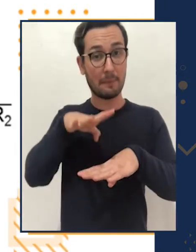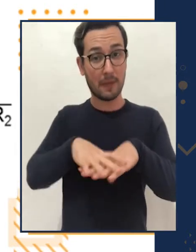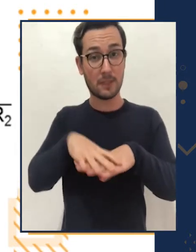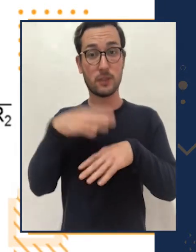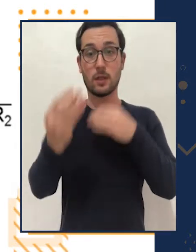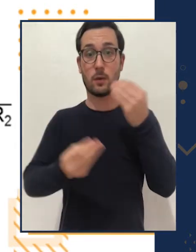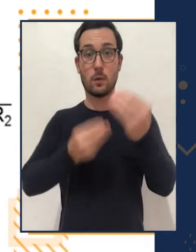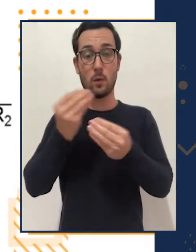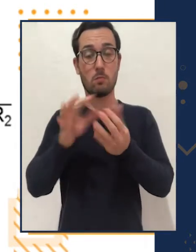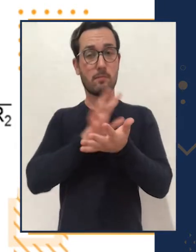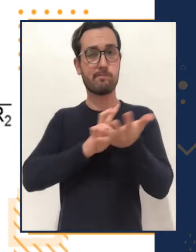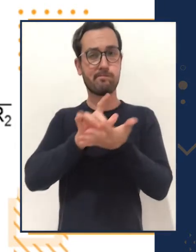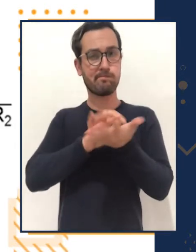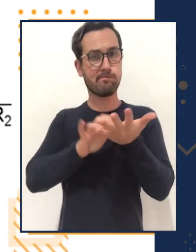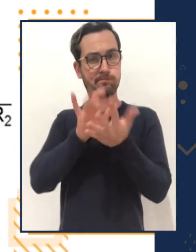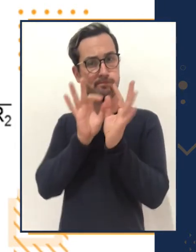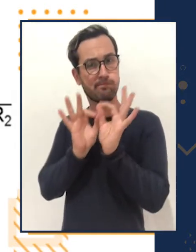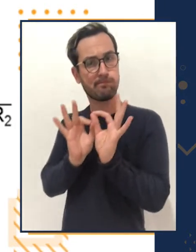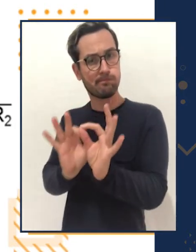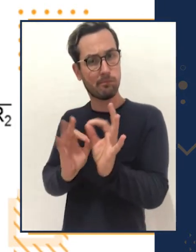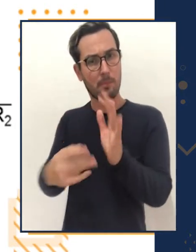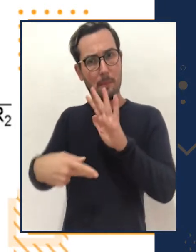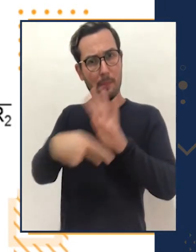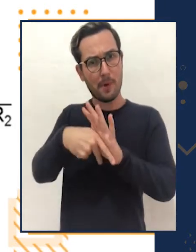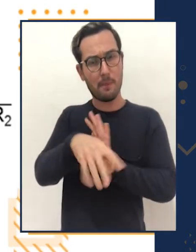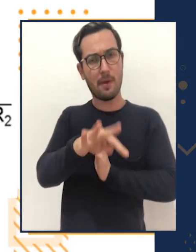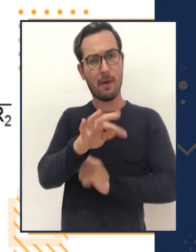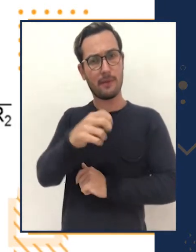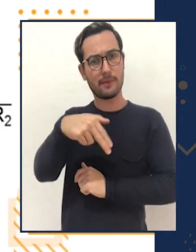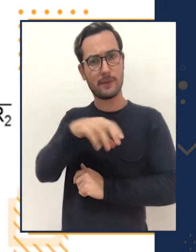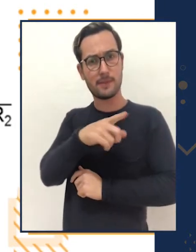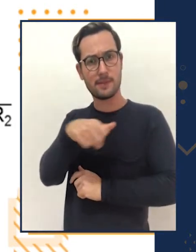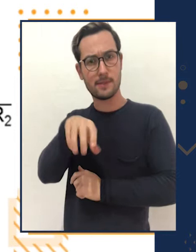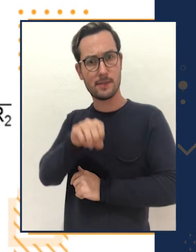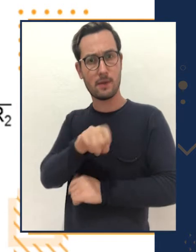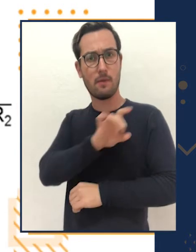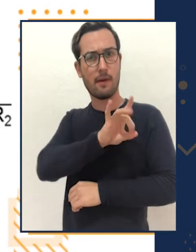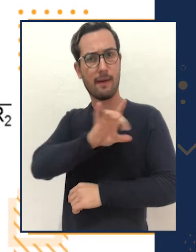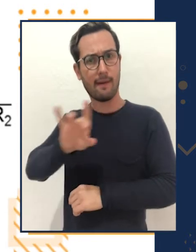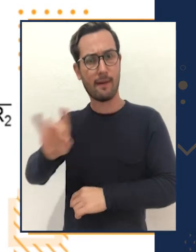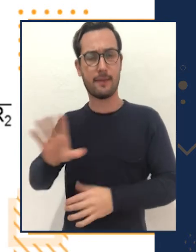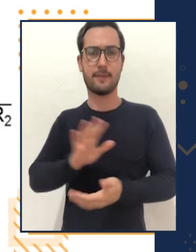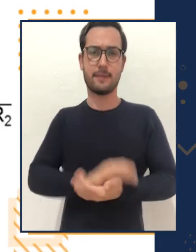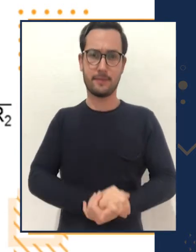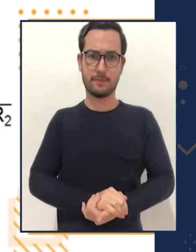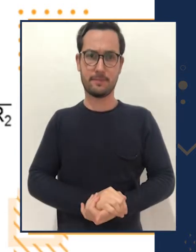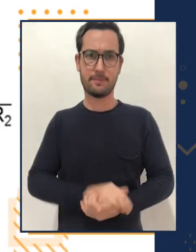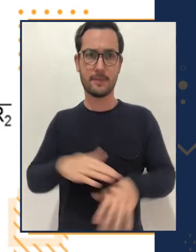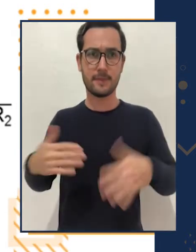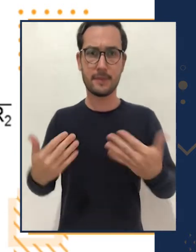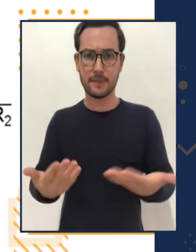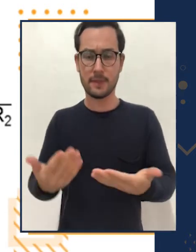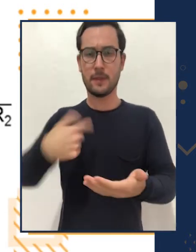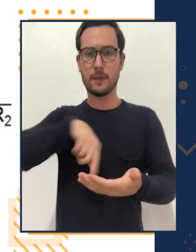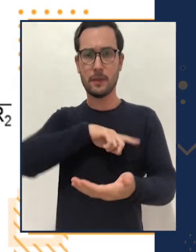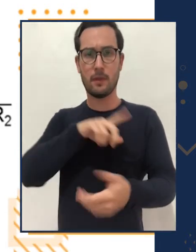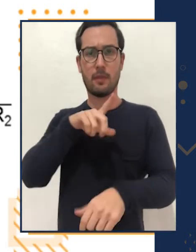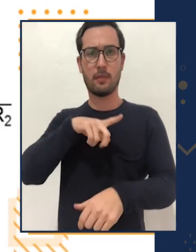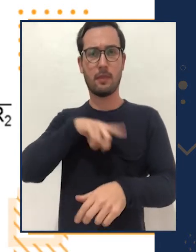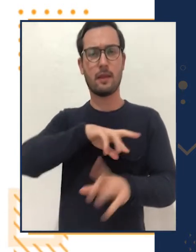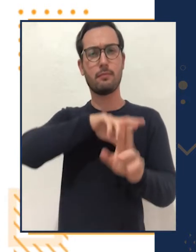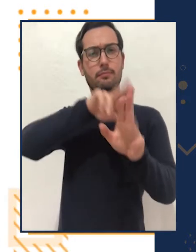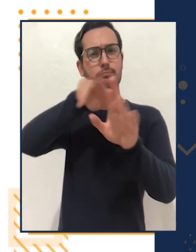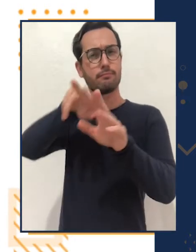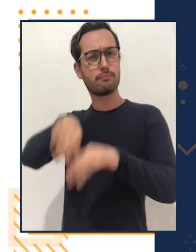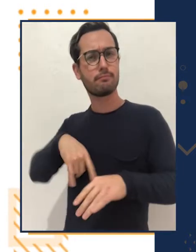duas resistências. Então aqui a gente consegue, né, verificar matematicamente como calcular o valor